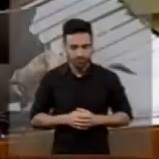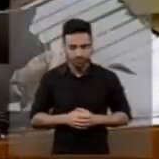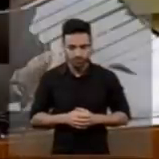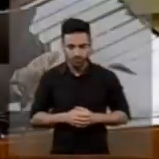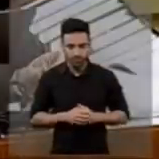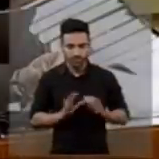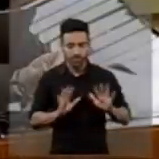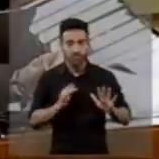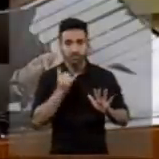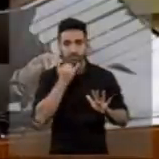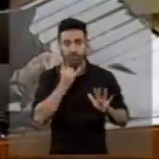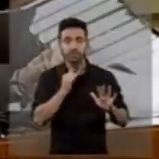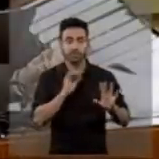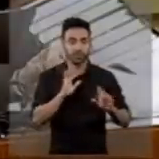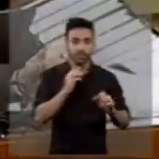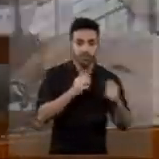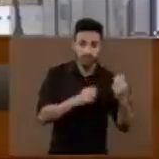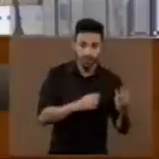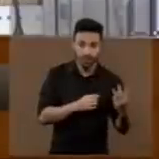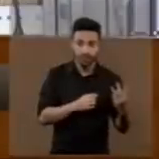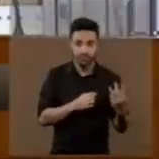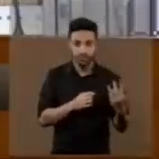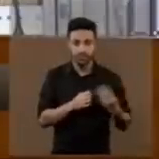Sim, mas então foram 3 com